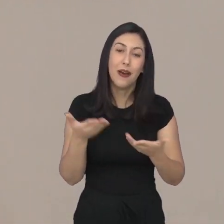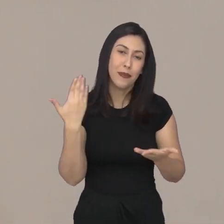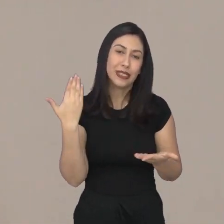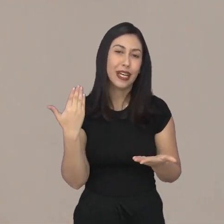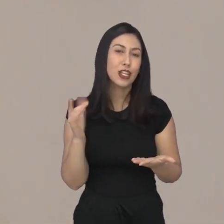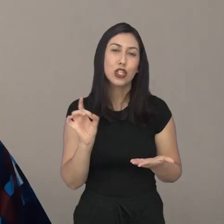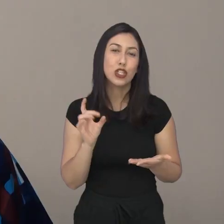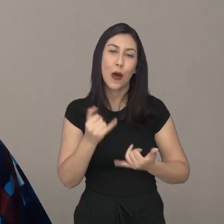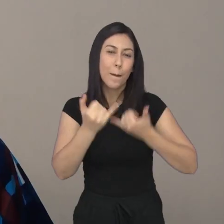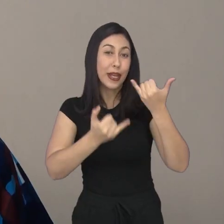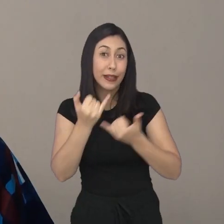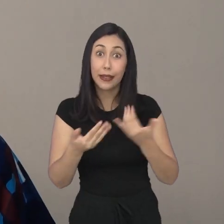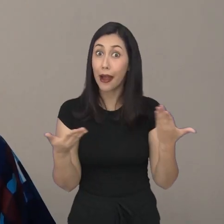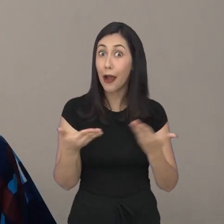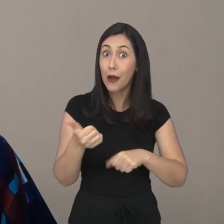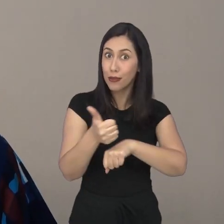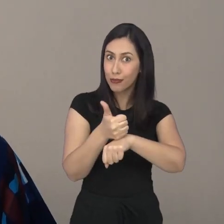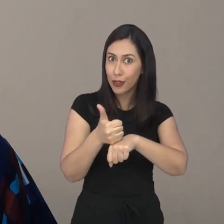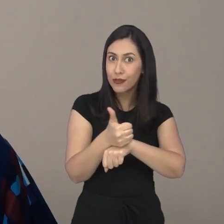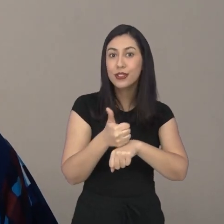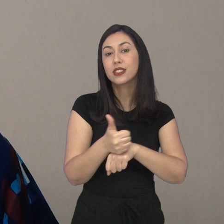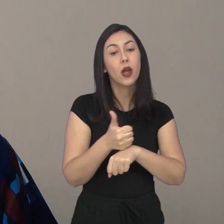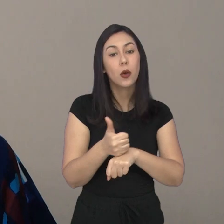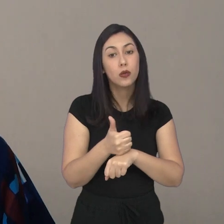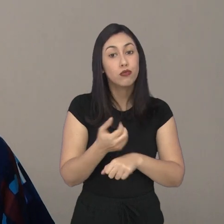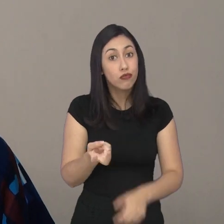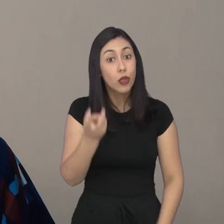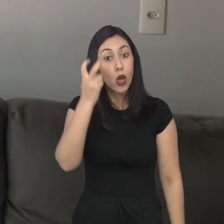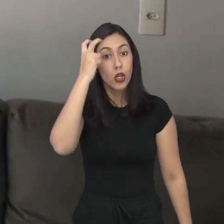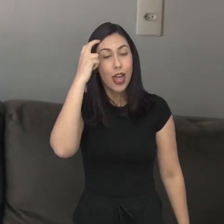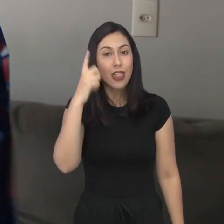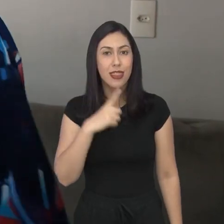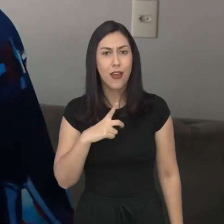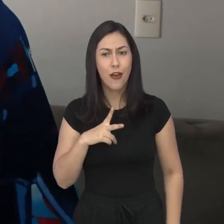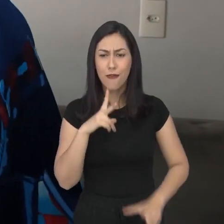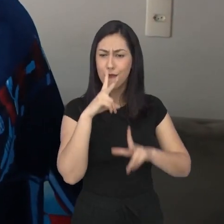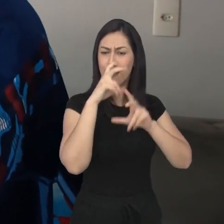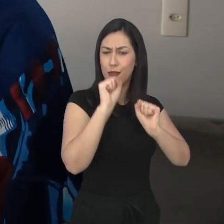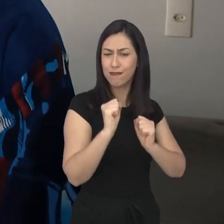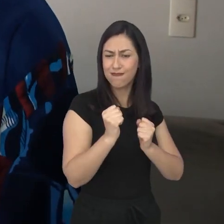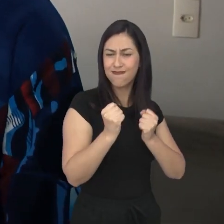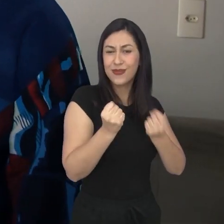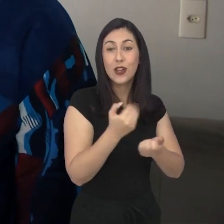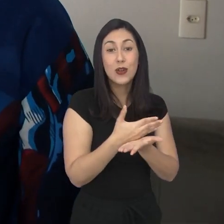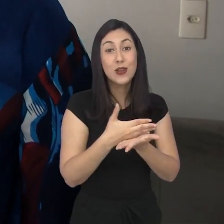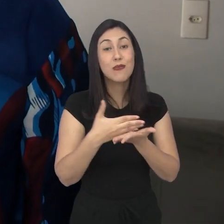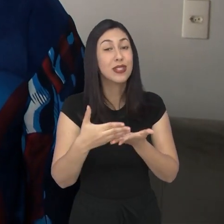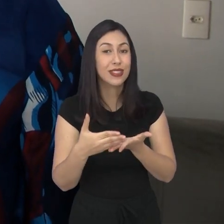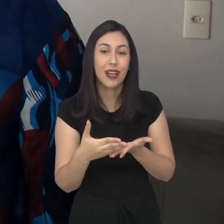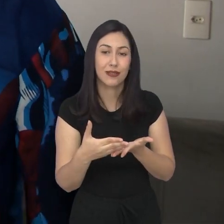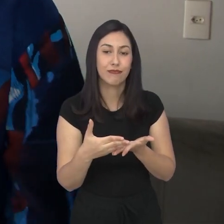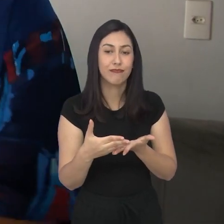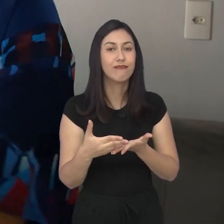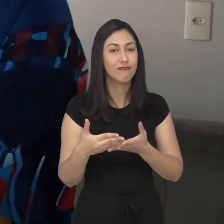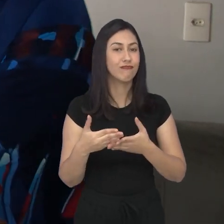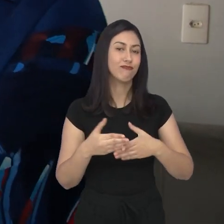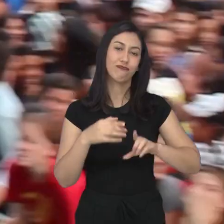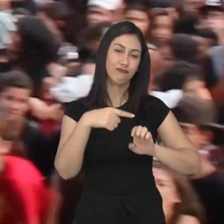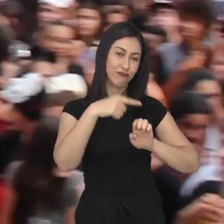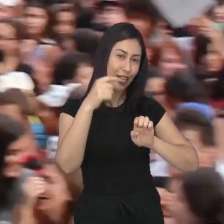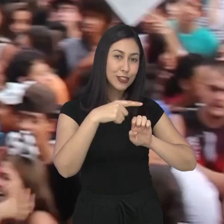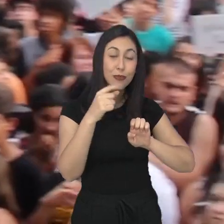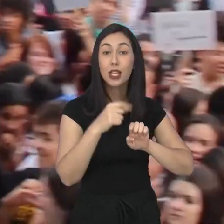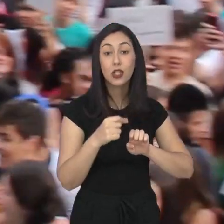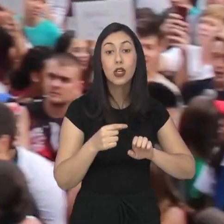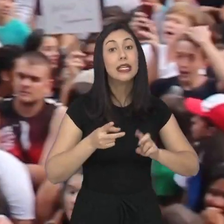e o que era um hobby se transformou em profissão. Na cultura geek, Mauro encontrou a força que precisava para começar o próprio negócio.